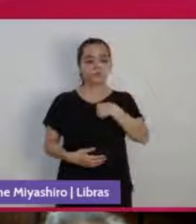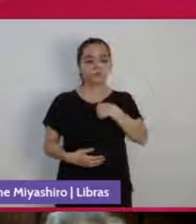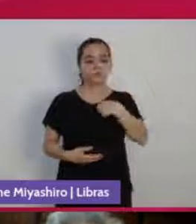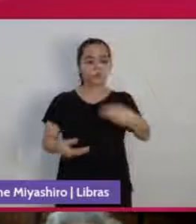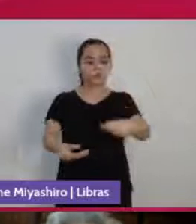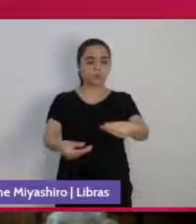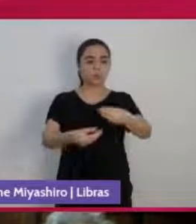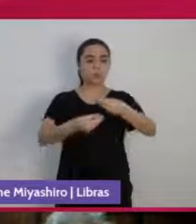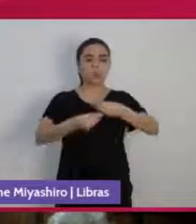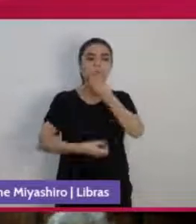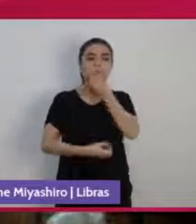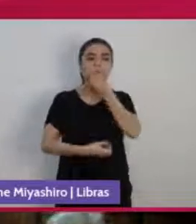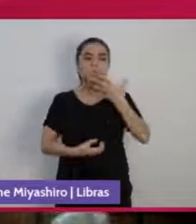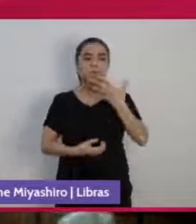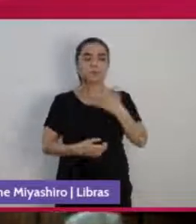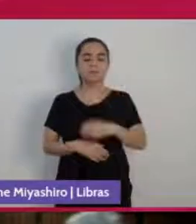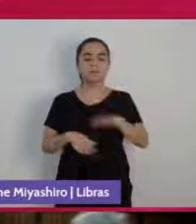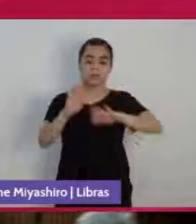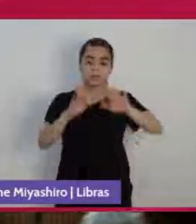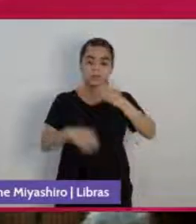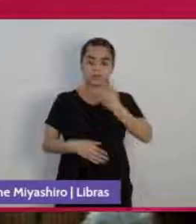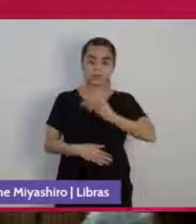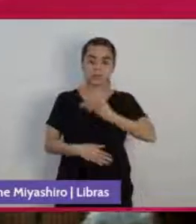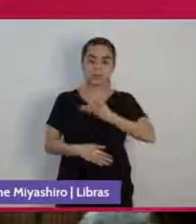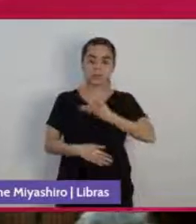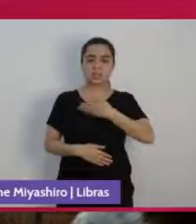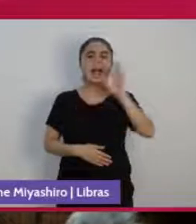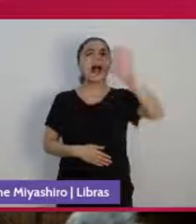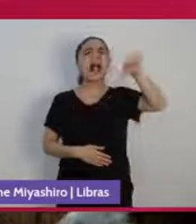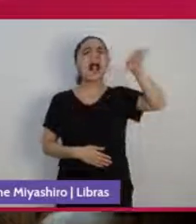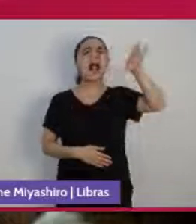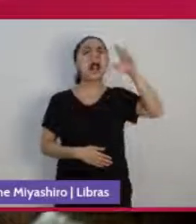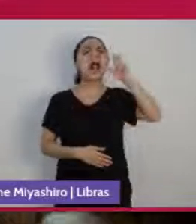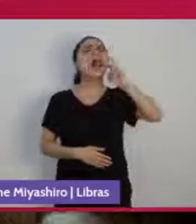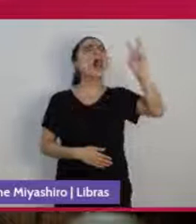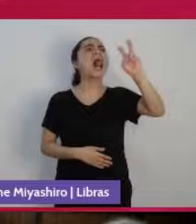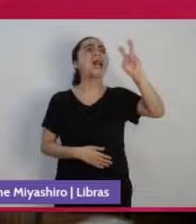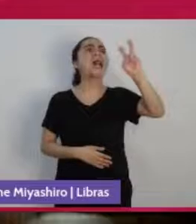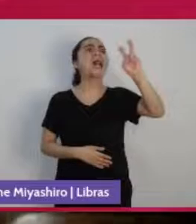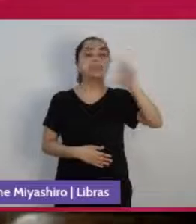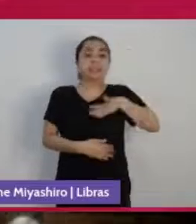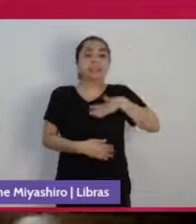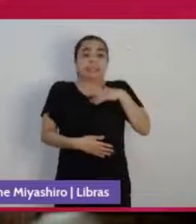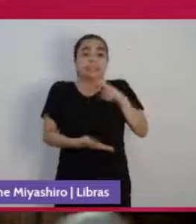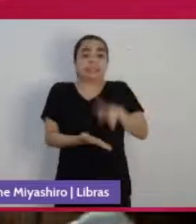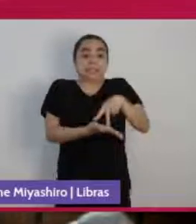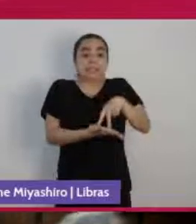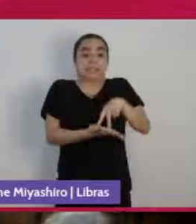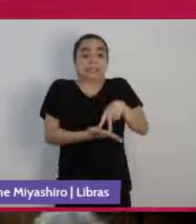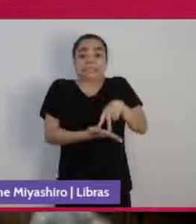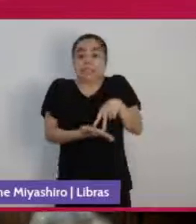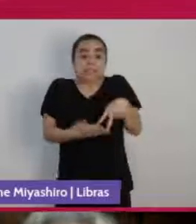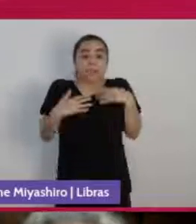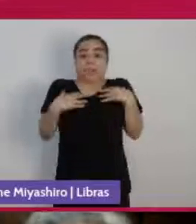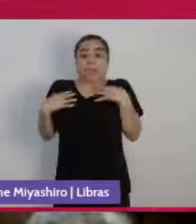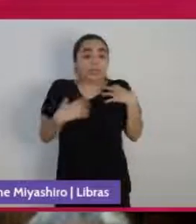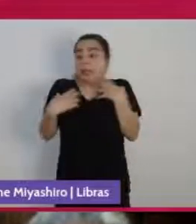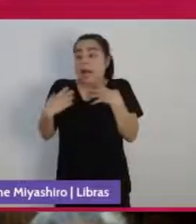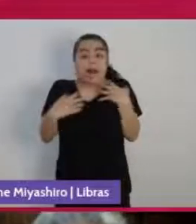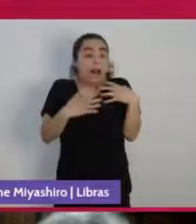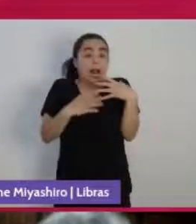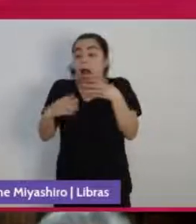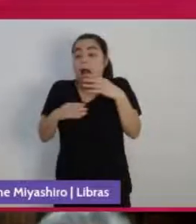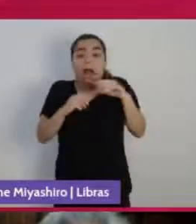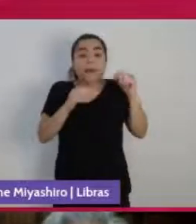vi colega de dentro da sala gritando o nome da paciente, e a paciente levando da cadeira no corredor e fica perdida, não sabe que porta